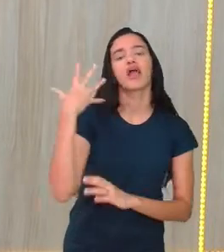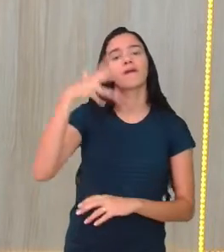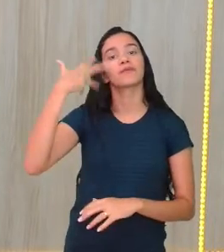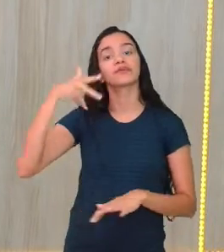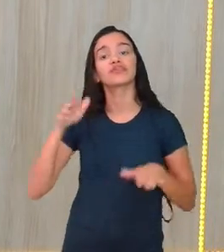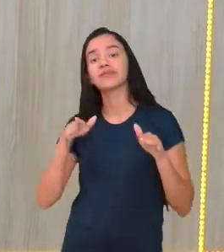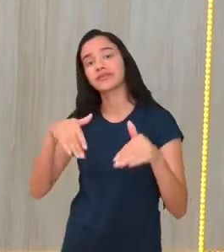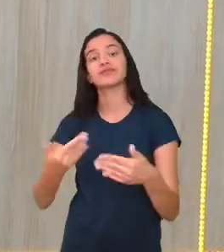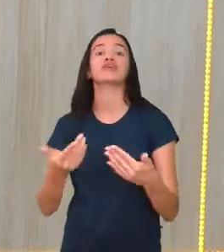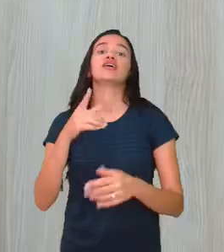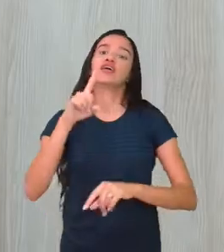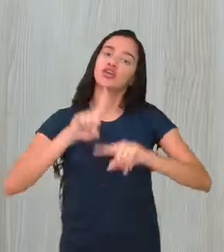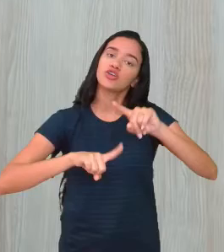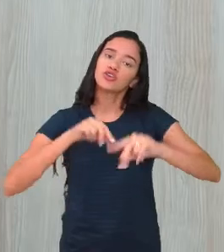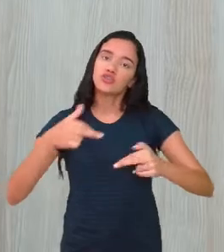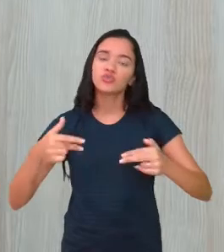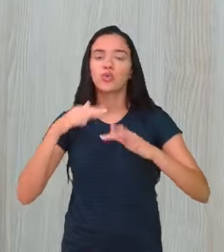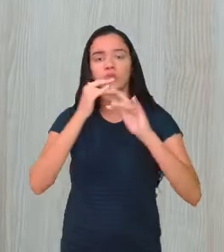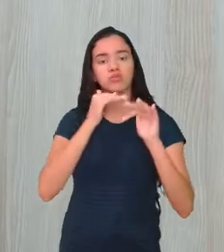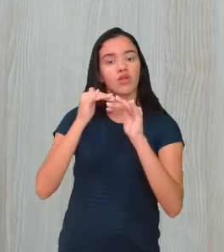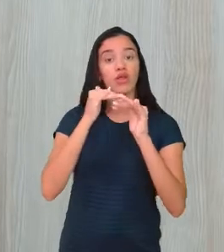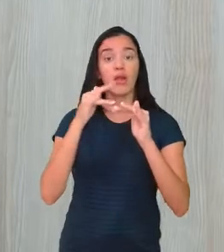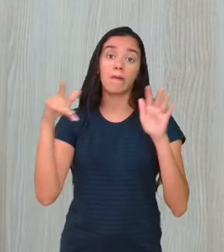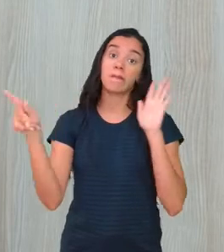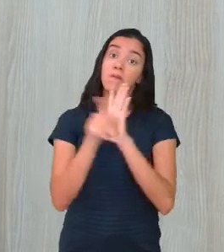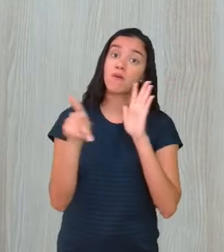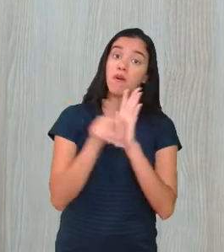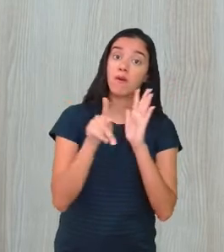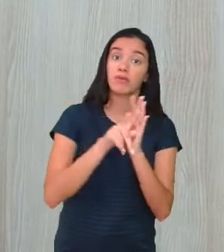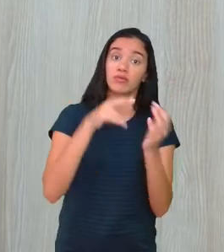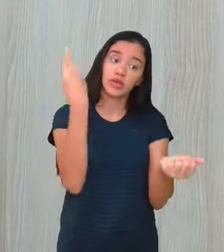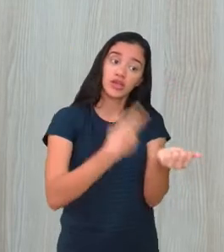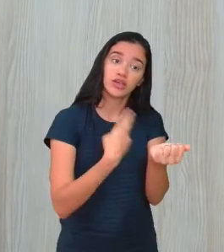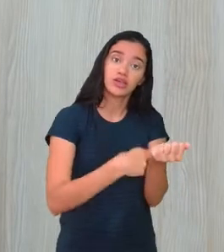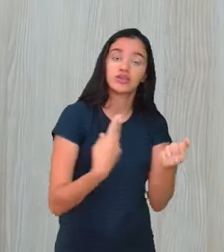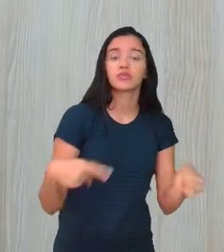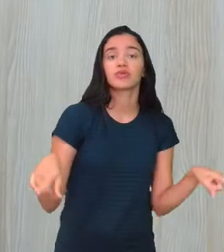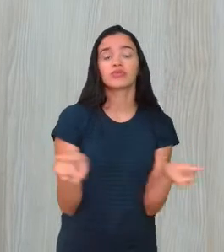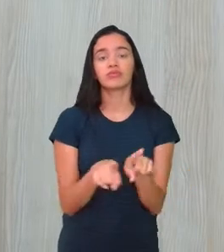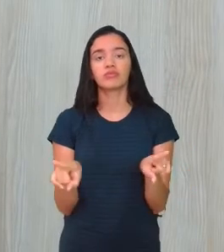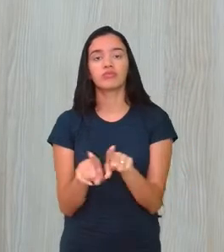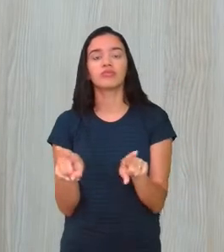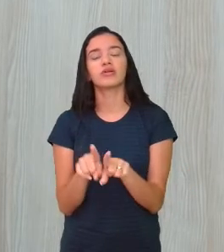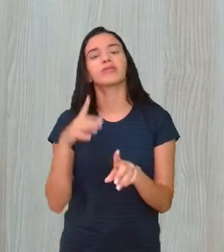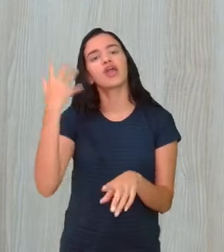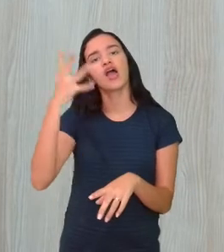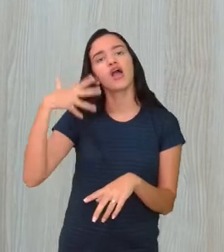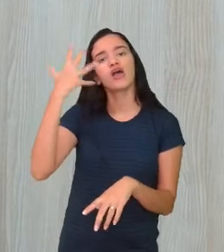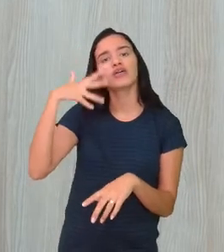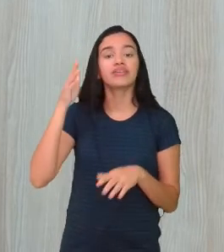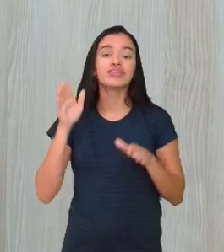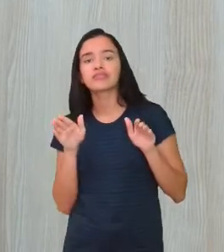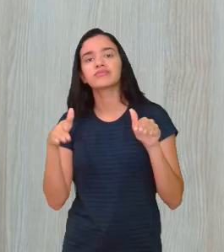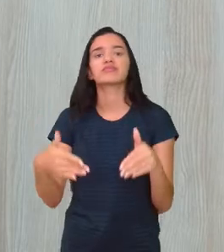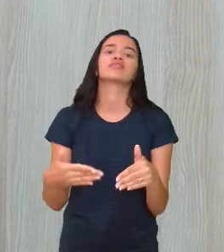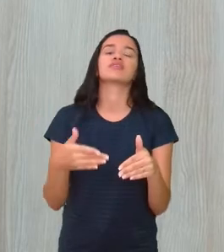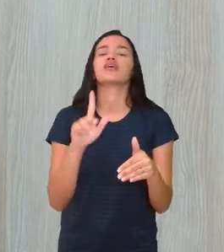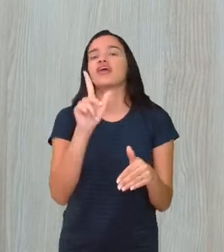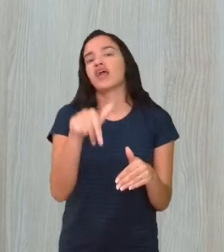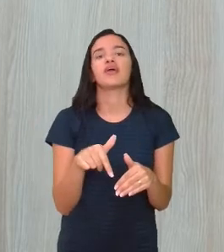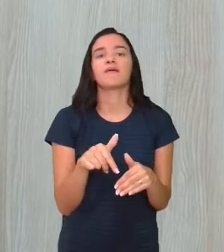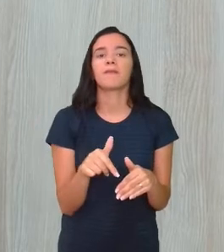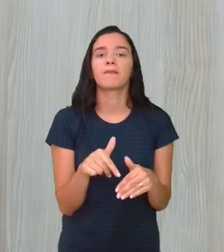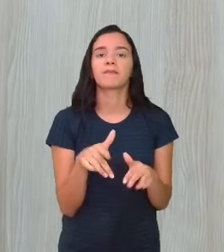específica. Instrumentos próprios. Instrumentos, exatamente. É. Ritmo. Então... essa música bem específica, ela